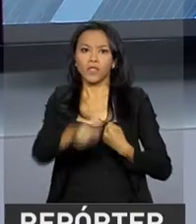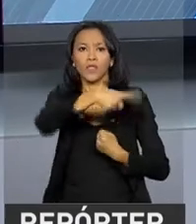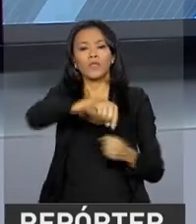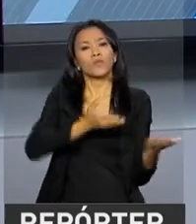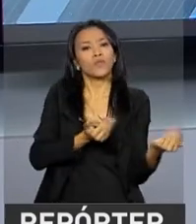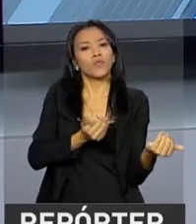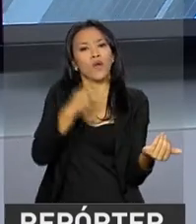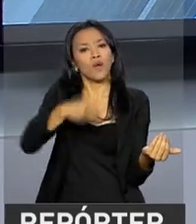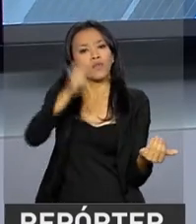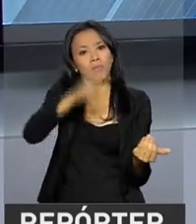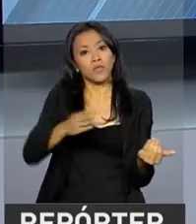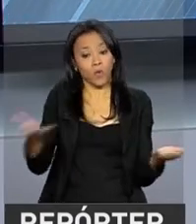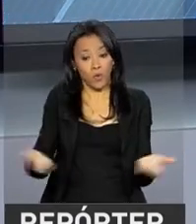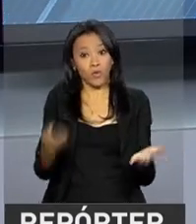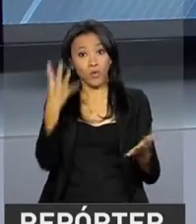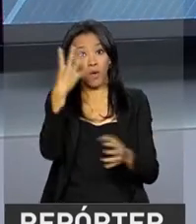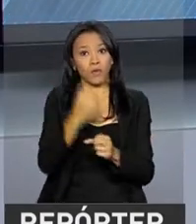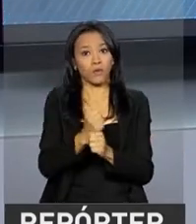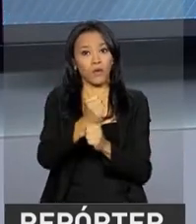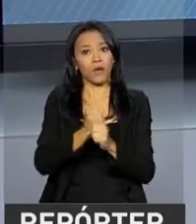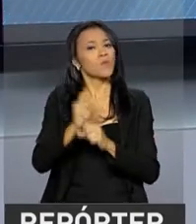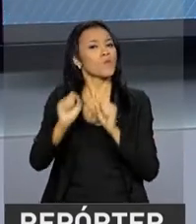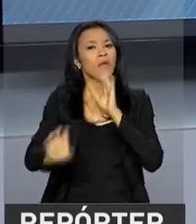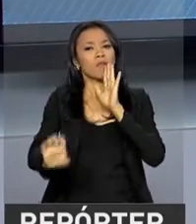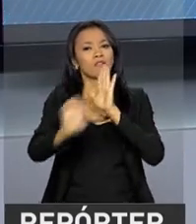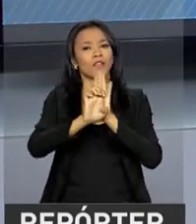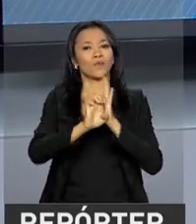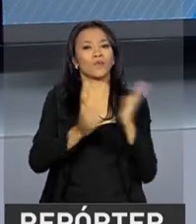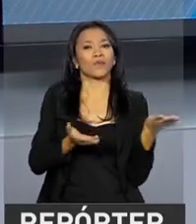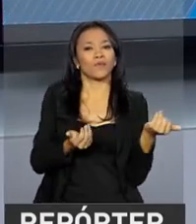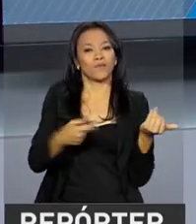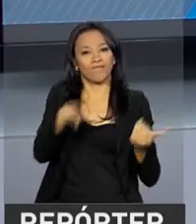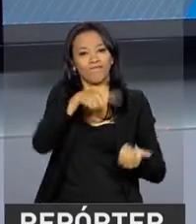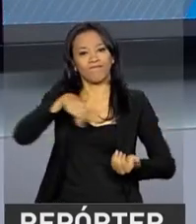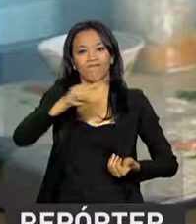brasileiros completa 4 anos. É o Estatuto da Juventude.